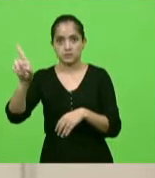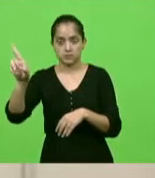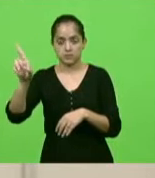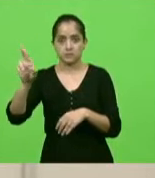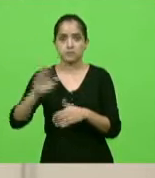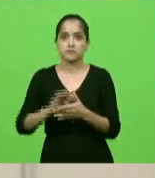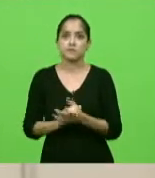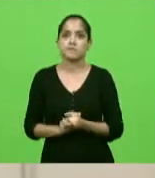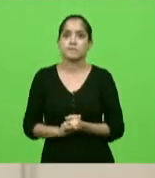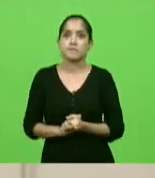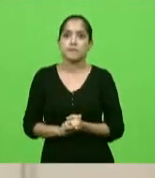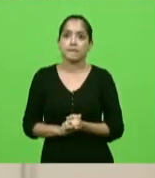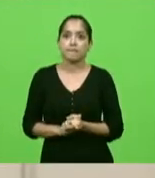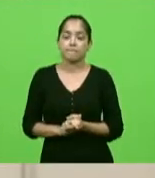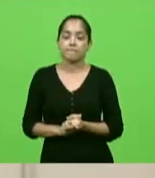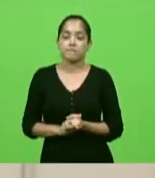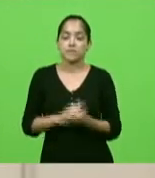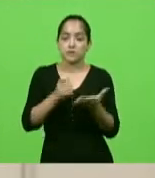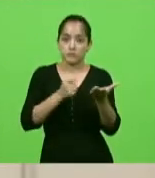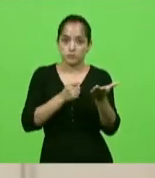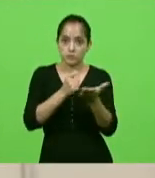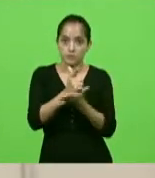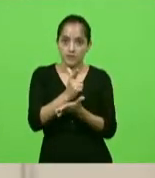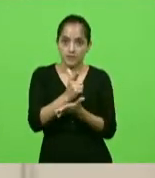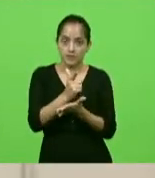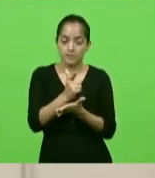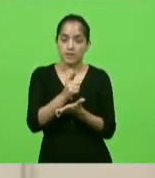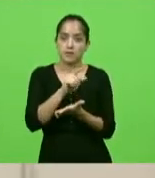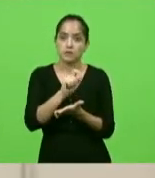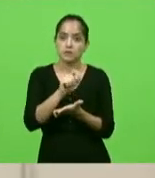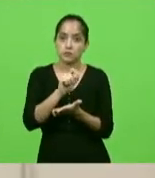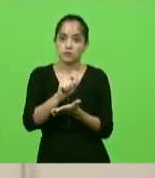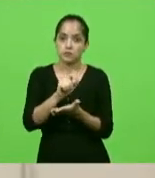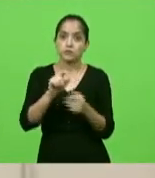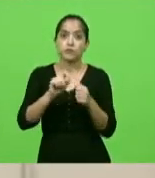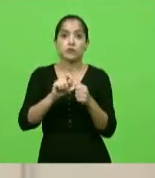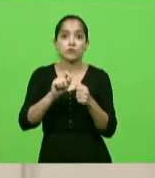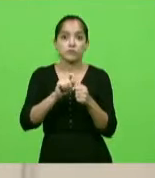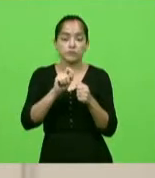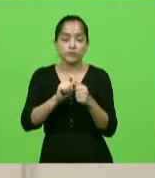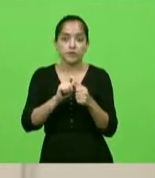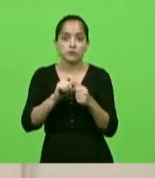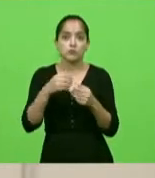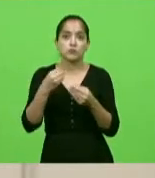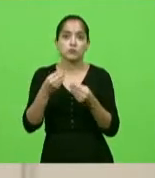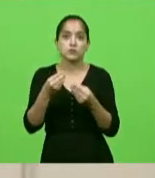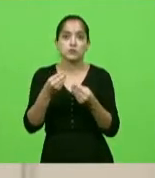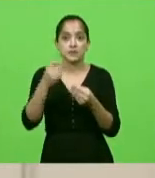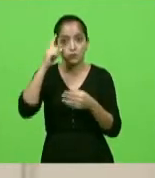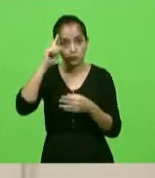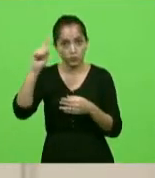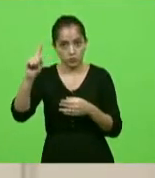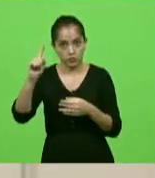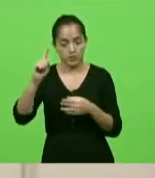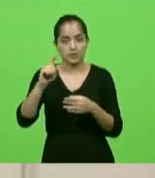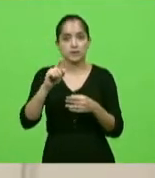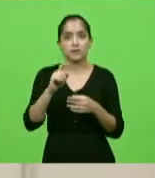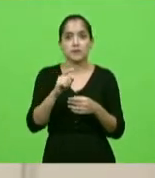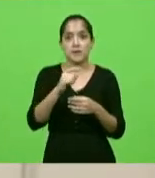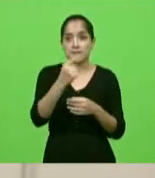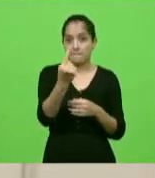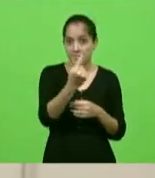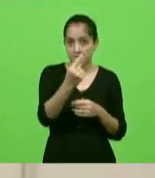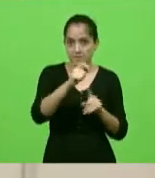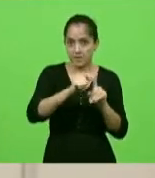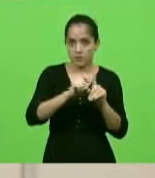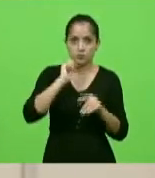100. Os pagamentos foram realizados respectivamente nas datas de